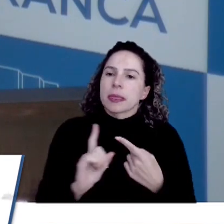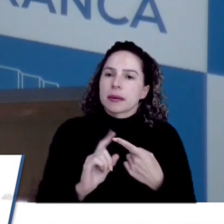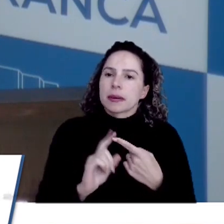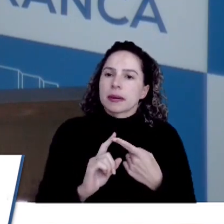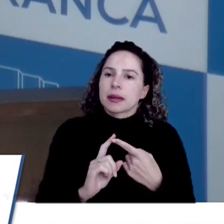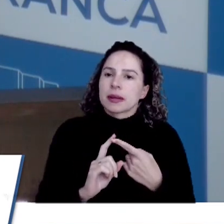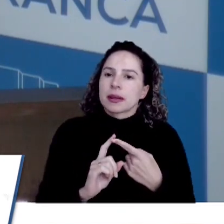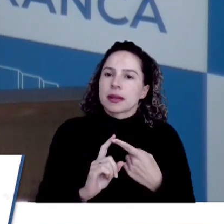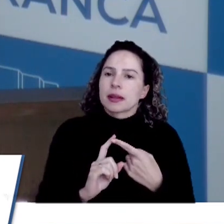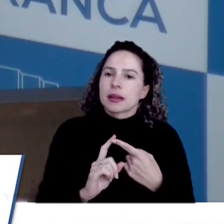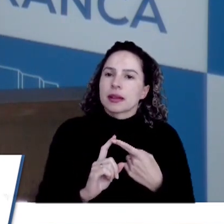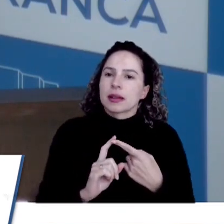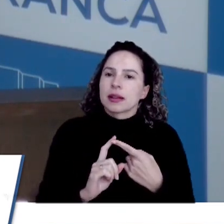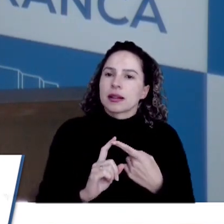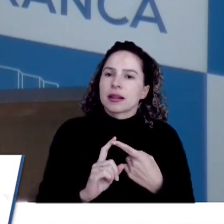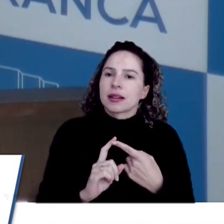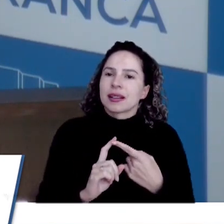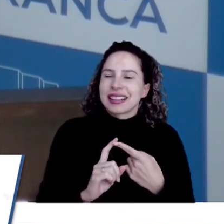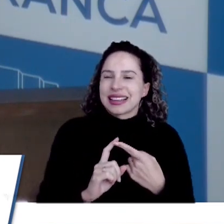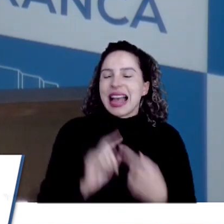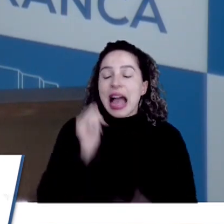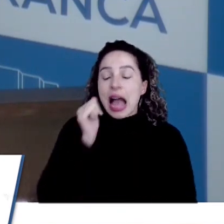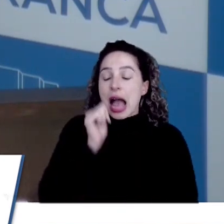que não tem filho feio para mãe.